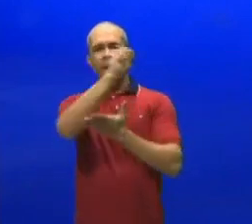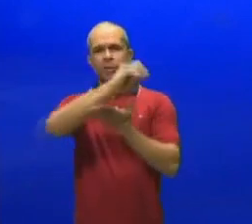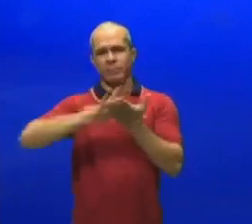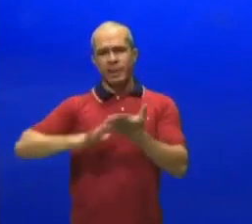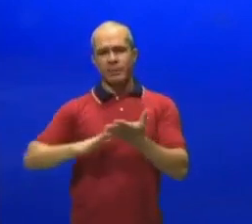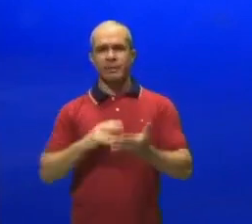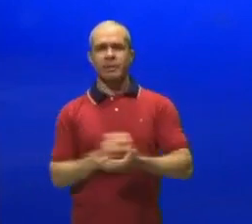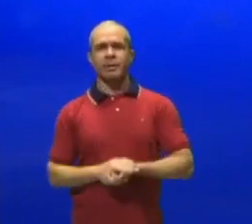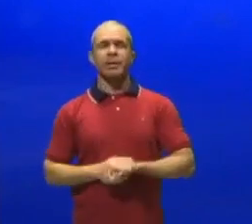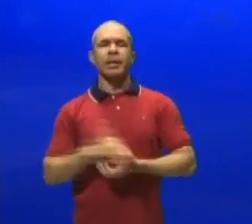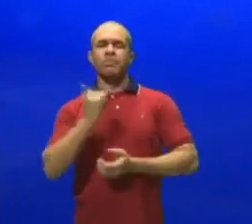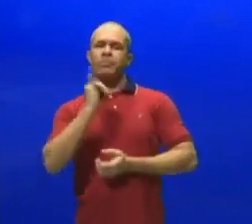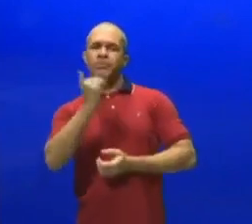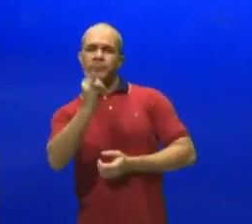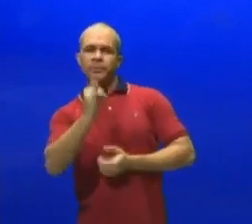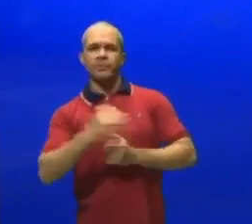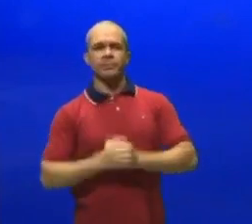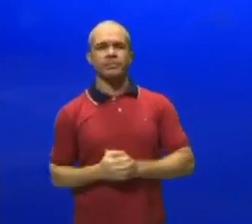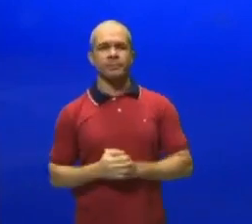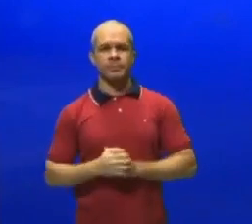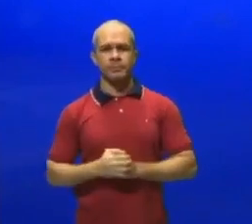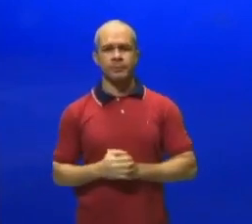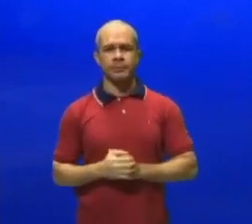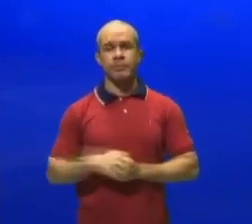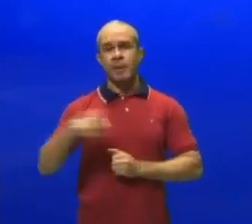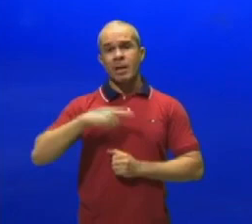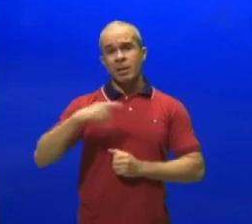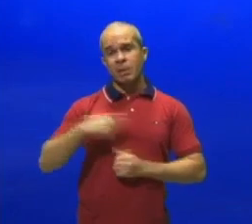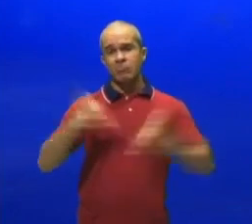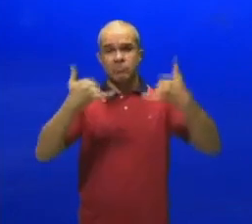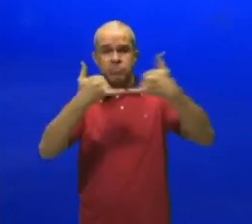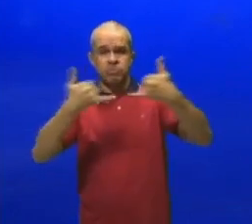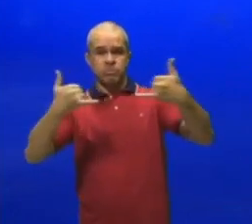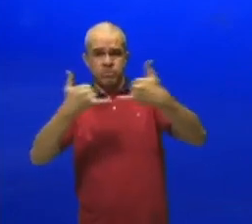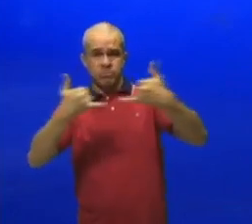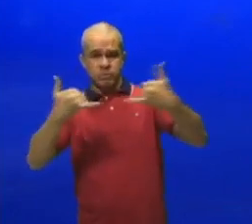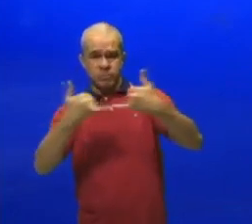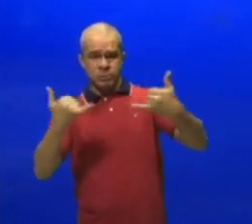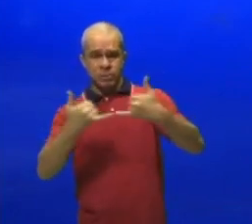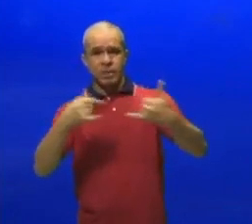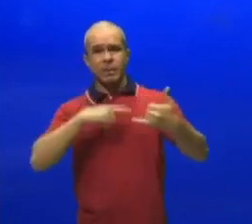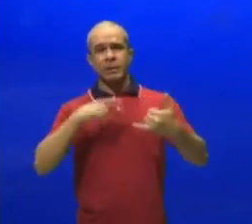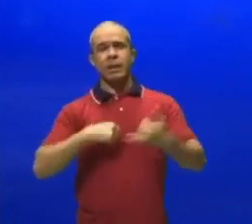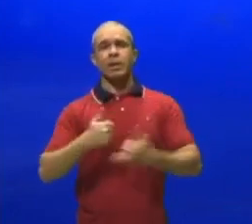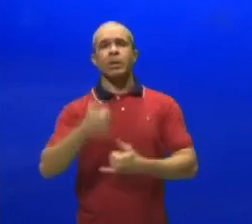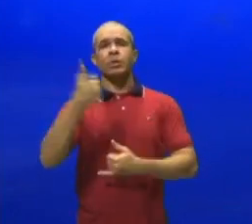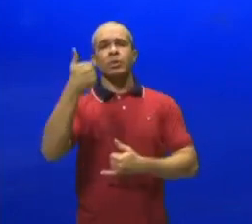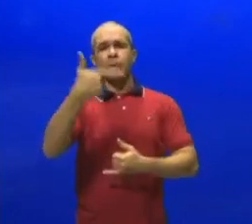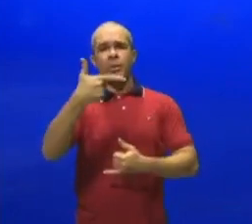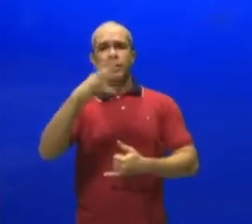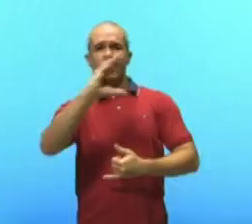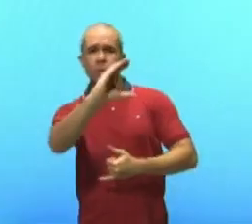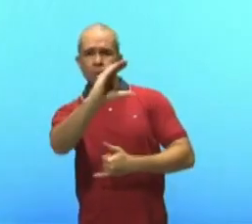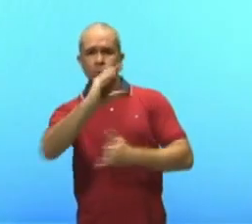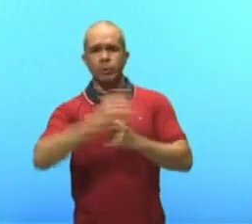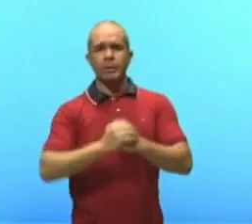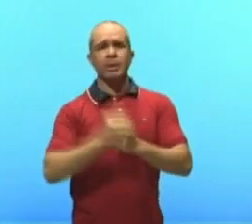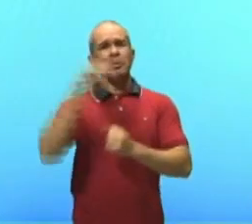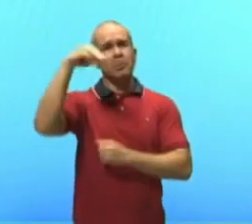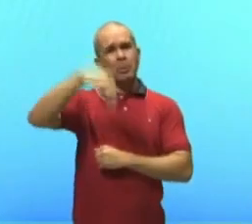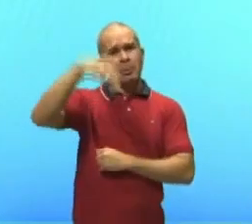sobre corrente elétrica, que fala assim, olha, pela secção de reta de um condutor de eletricidade, passam 12 coulombs a cada